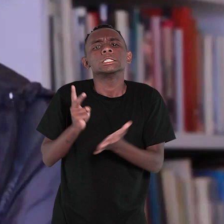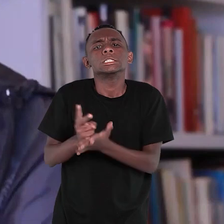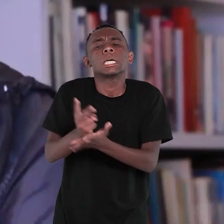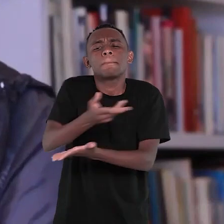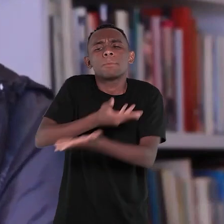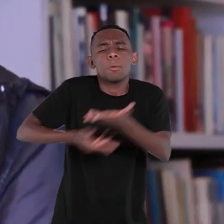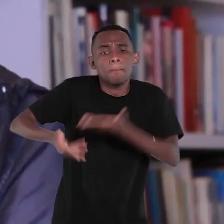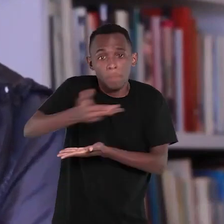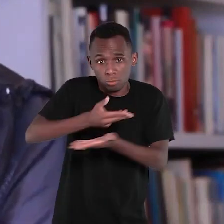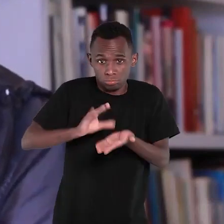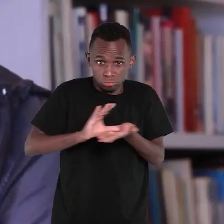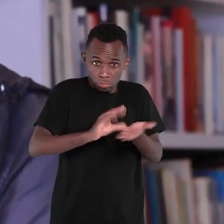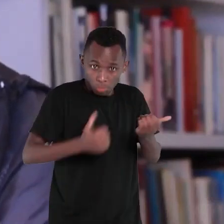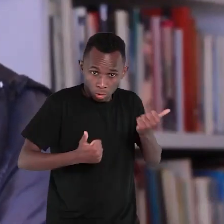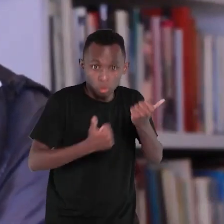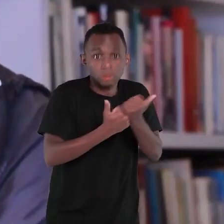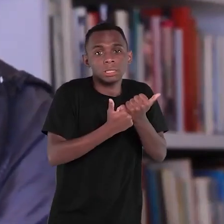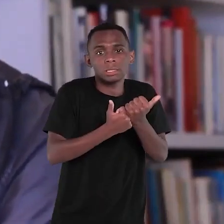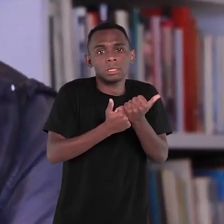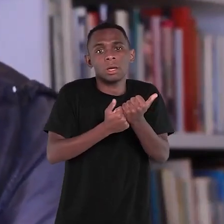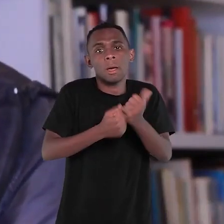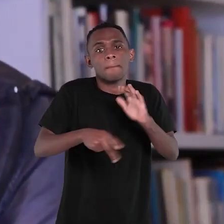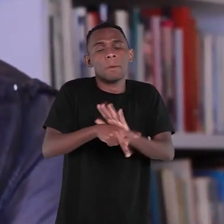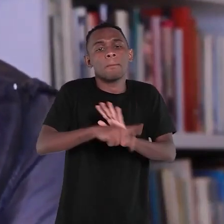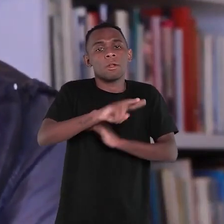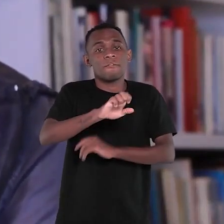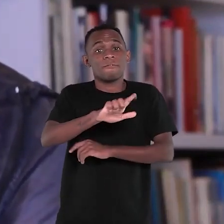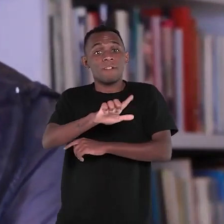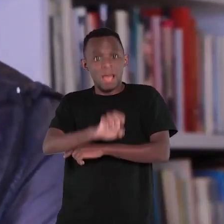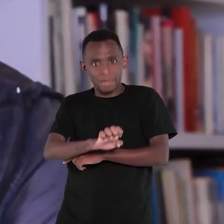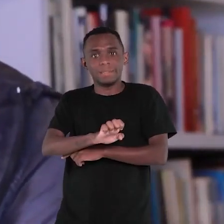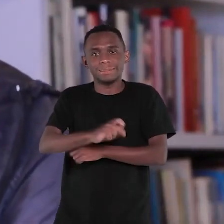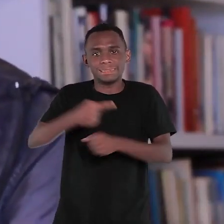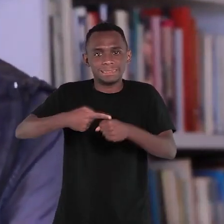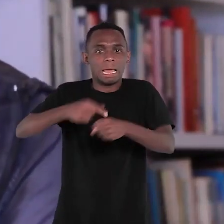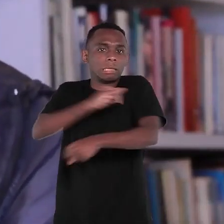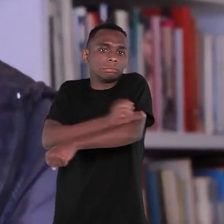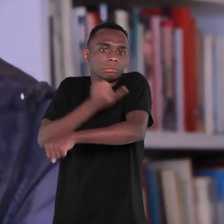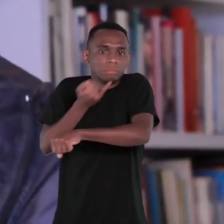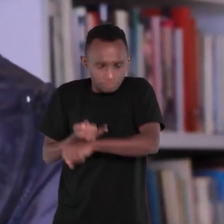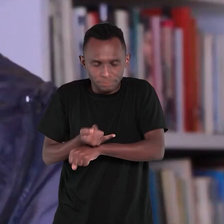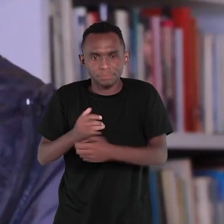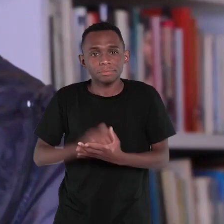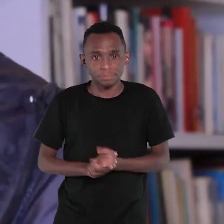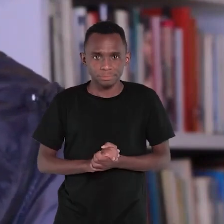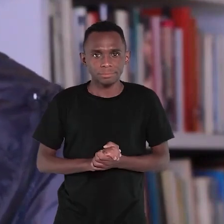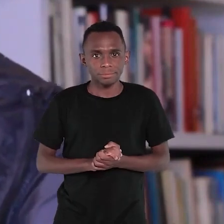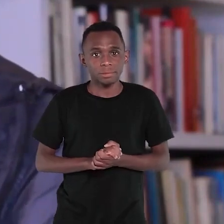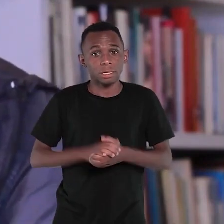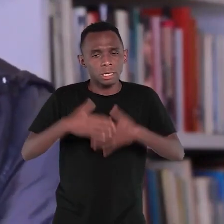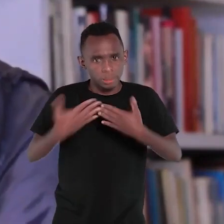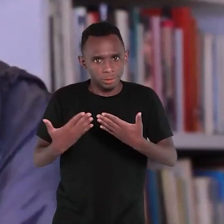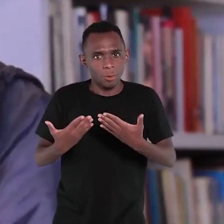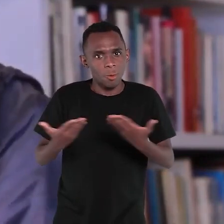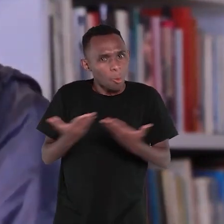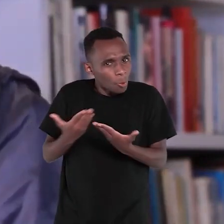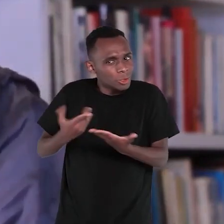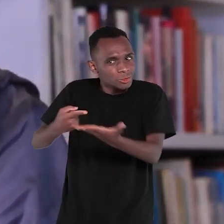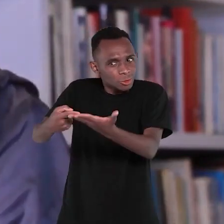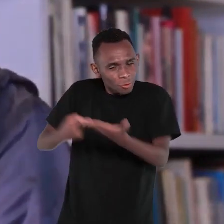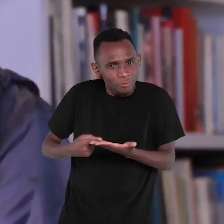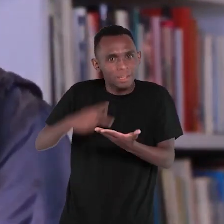Sempre um Papo, patrocinado pelo Instituto Cultural Vale, na cidade de Itabira. E, para tanto,